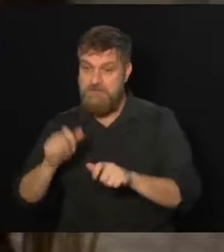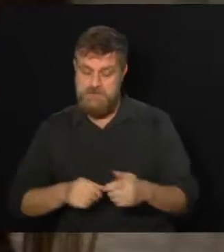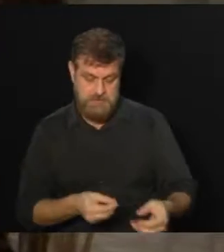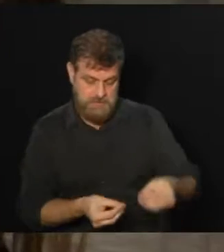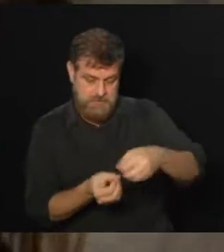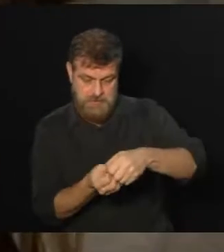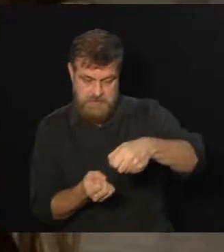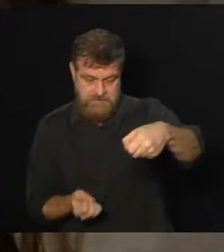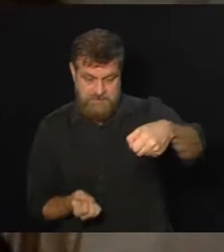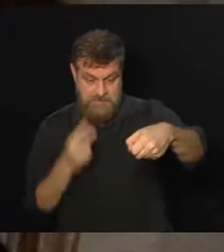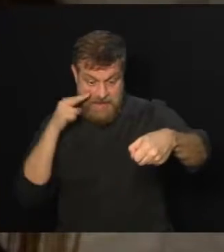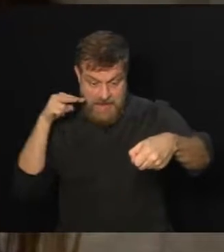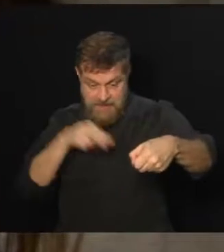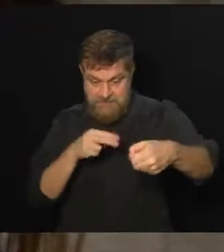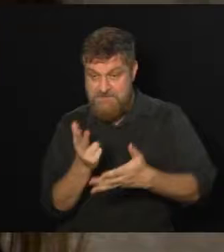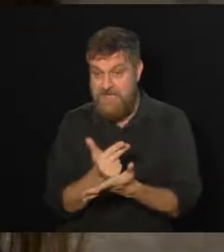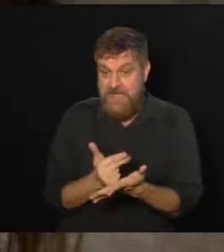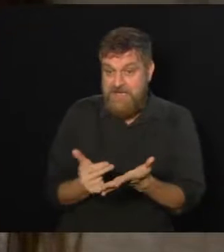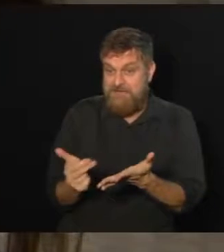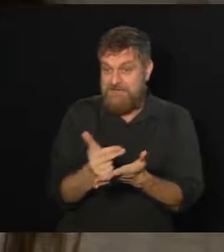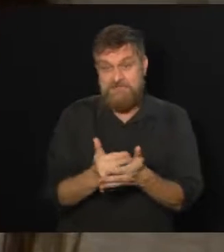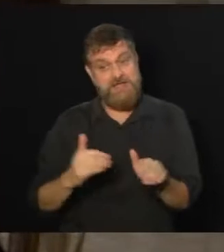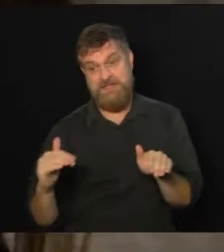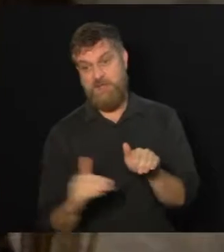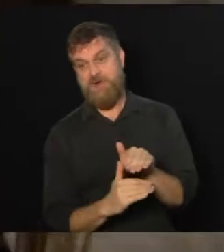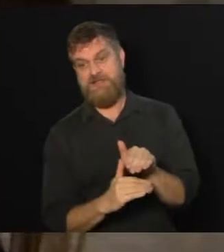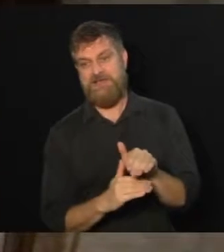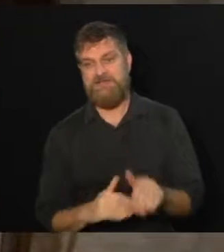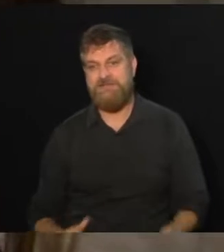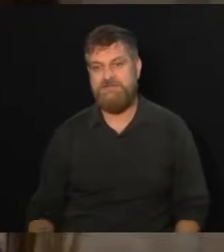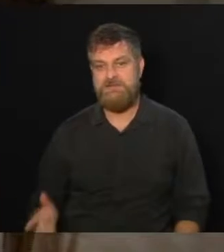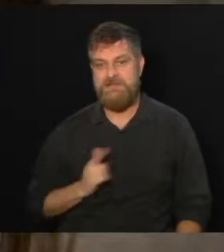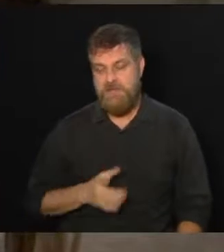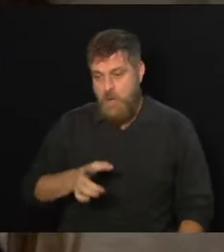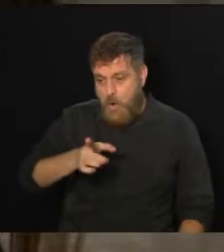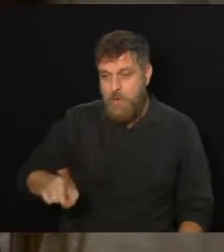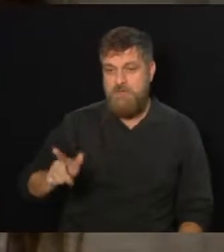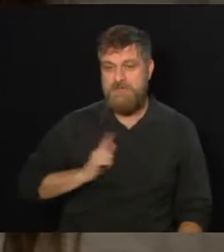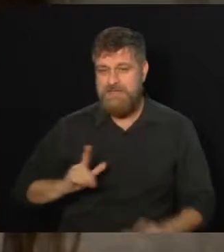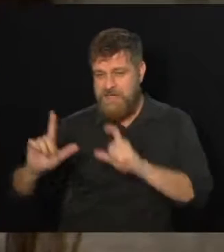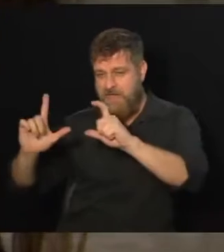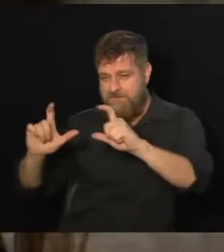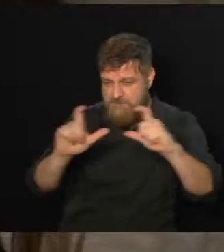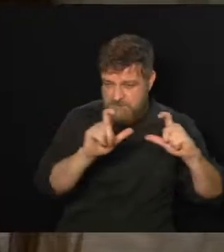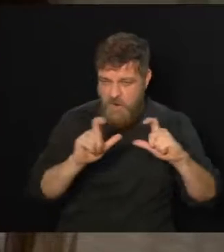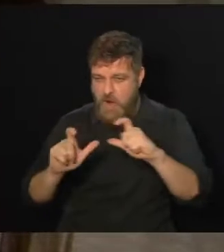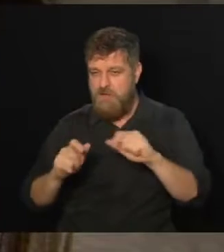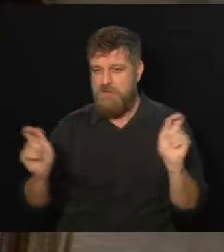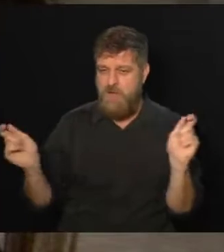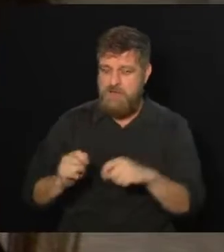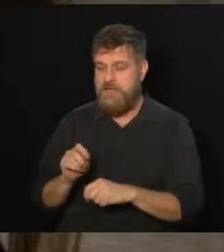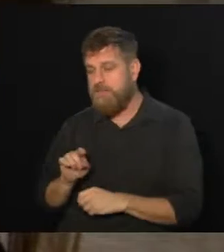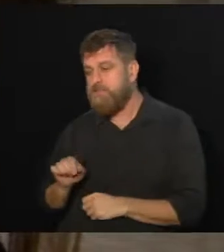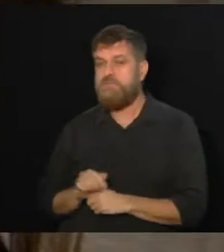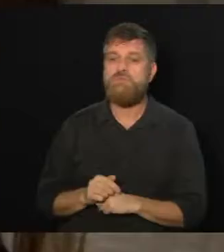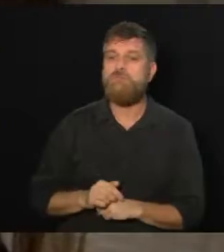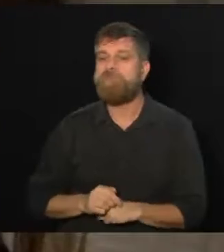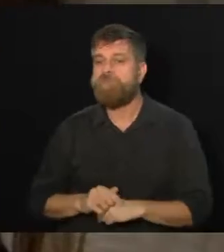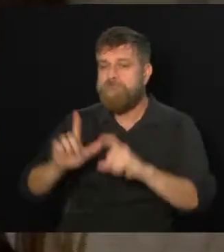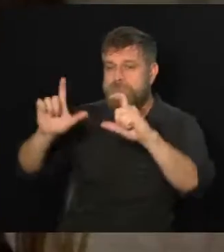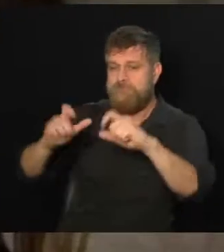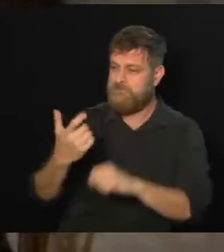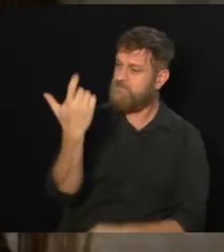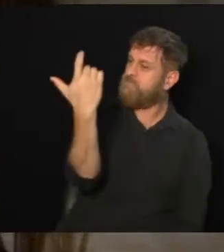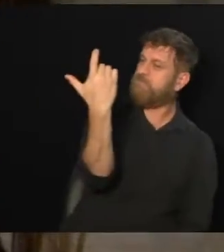croquis que ele desenhou e teoricamente engavetou. E por último a gente tem um espaço para tirar fotos, onde você pode tirar uma foto